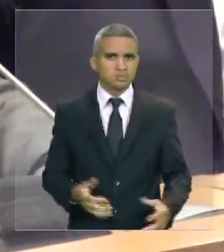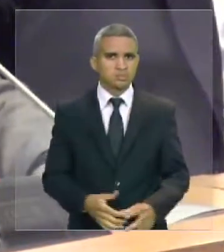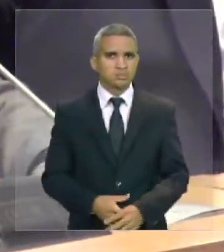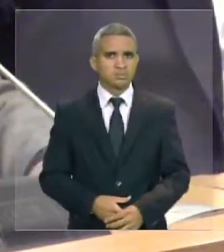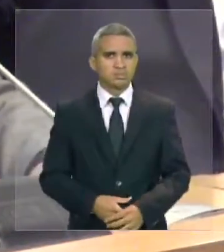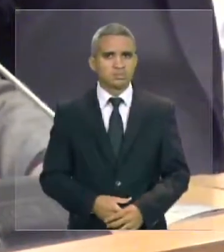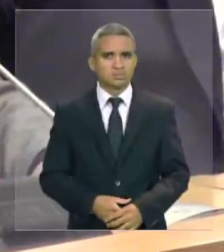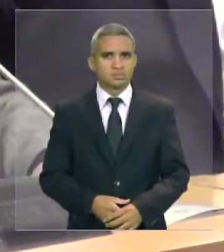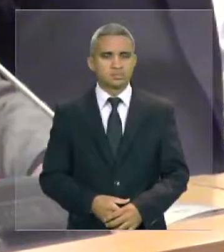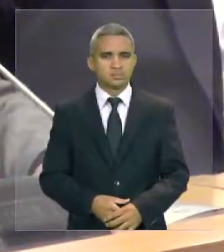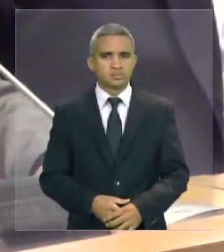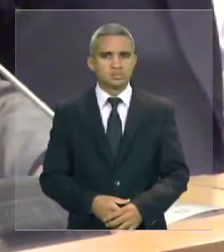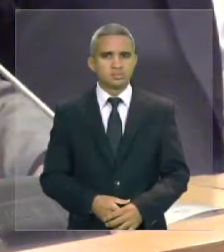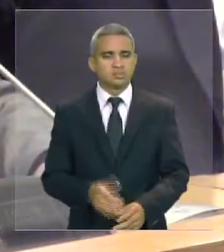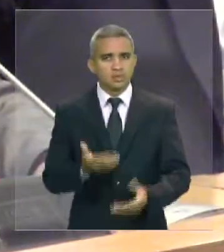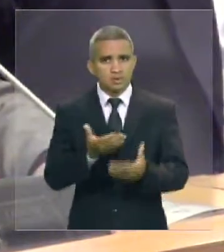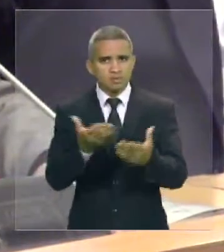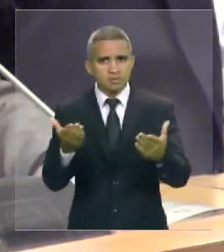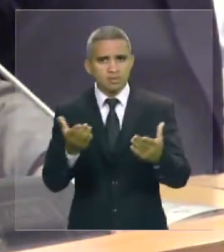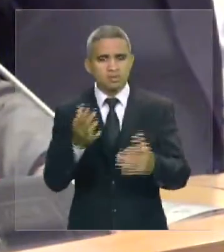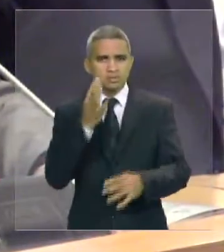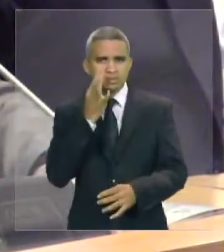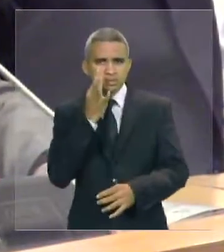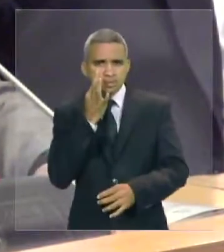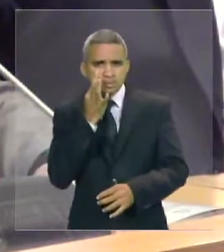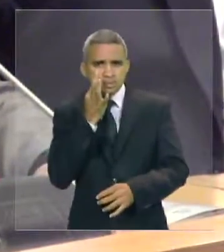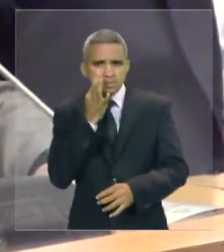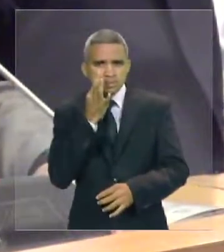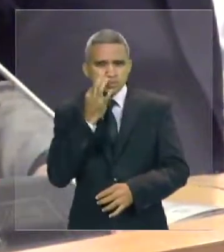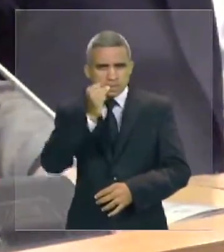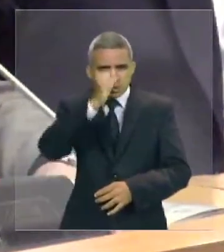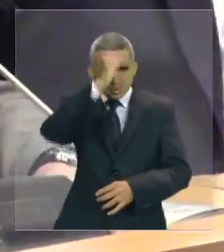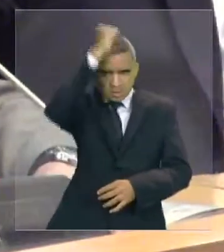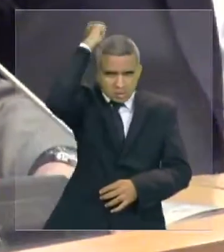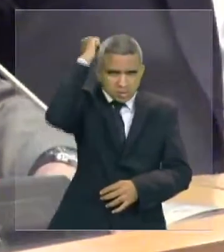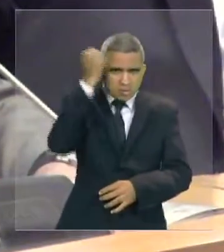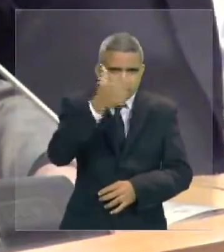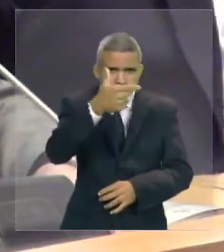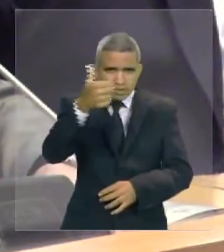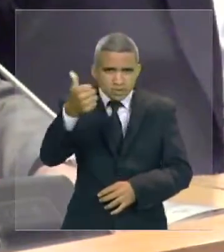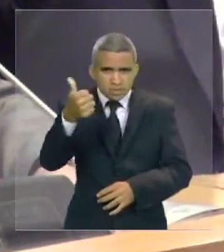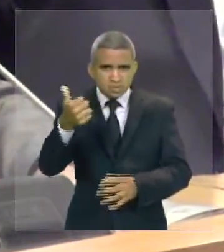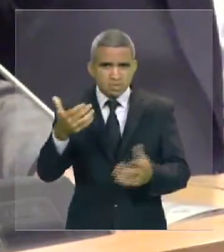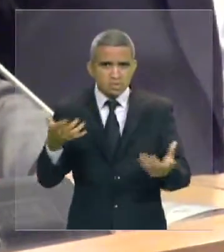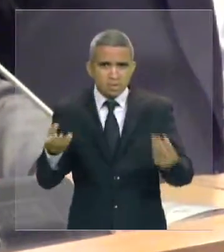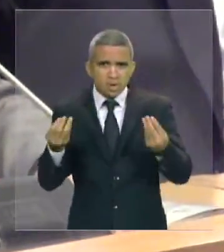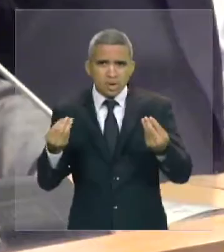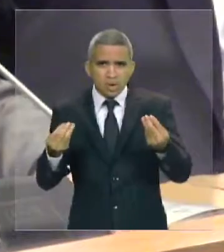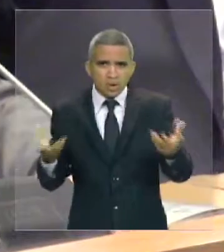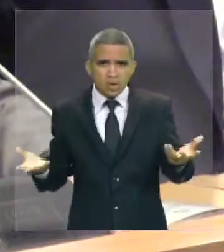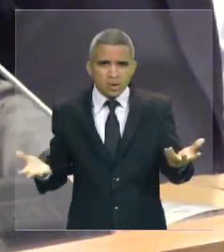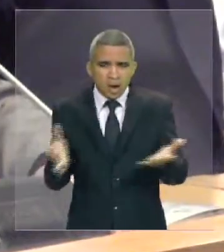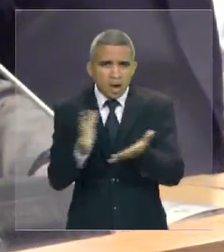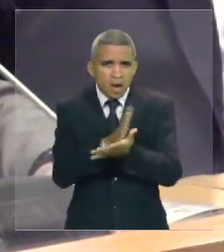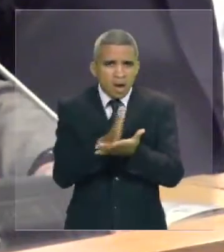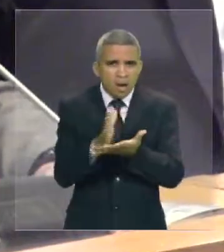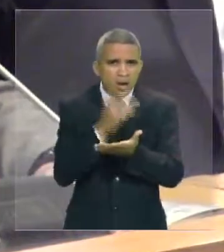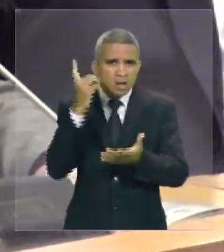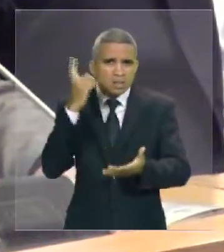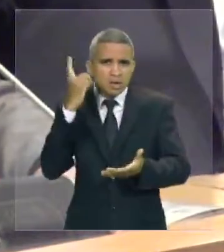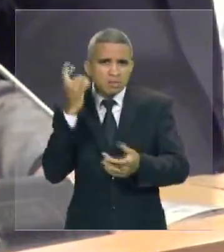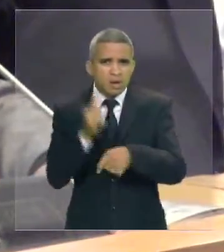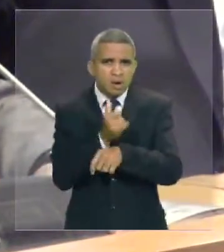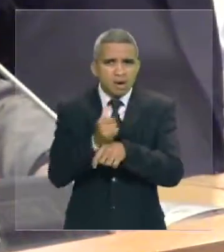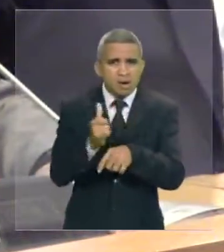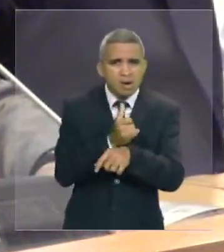Você presenciar no século XXI espetáculos como esse que nós presenciamos aqui